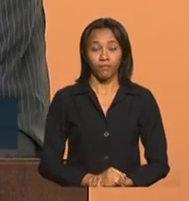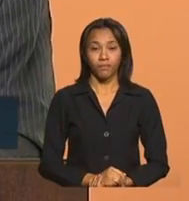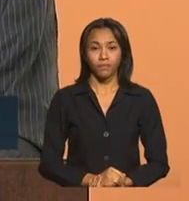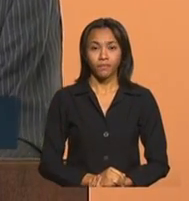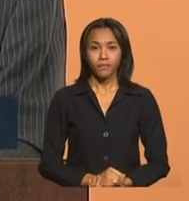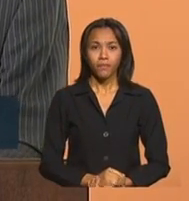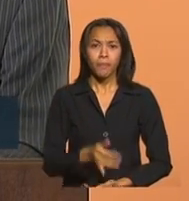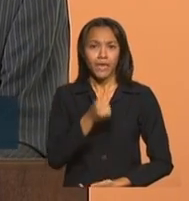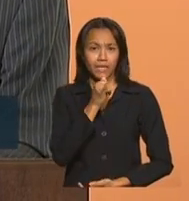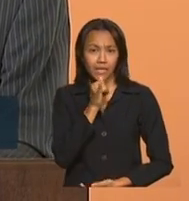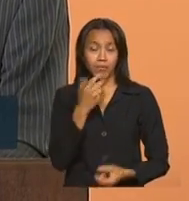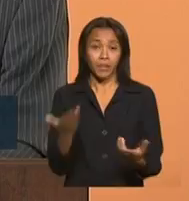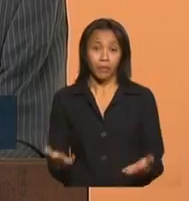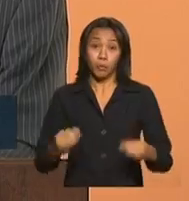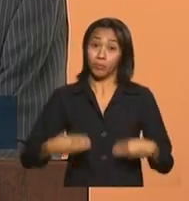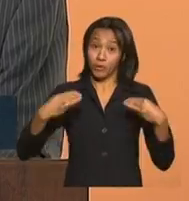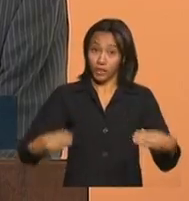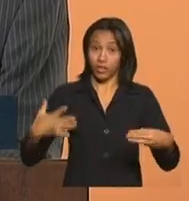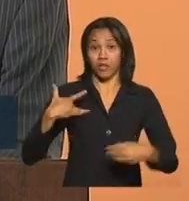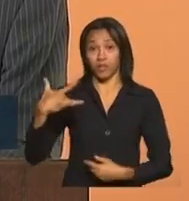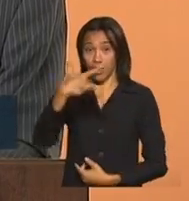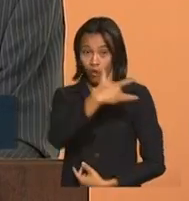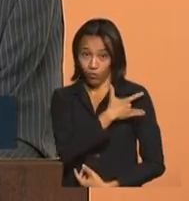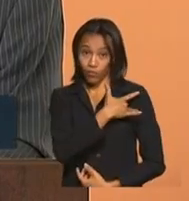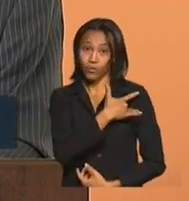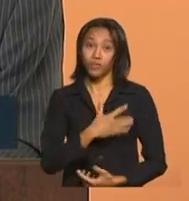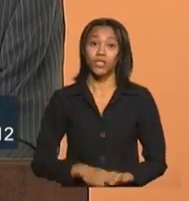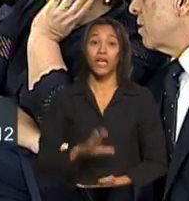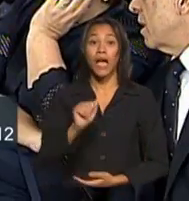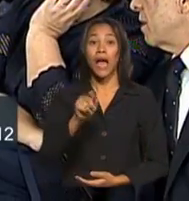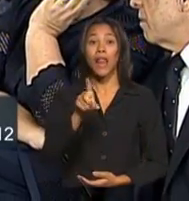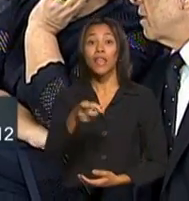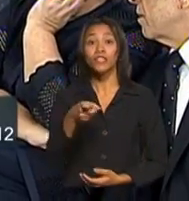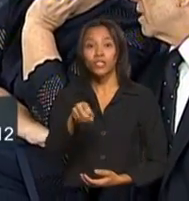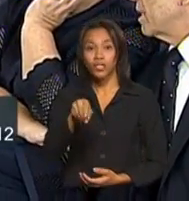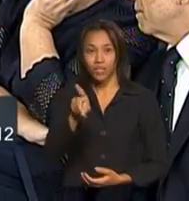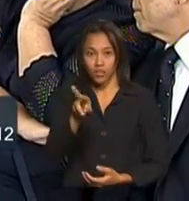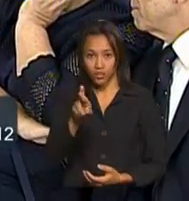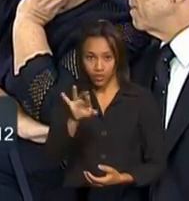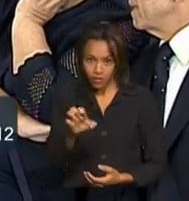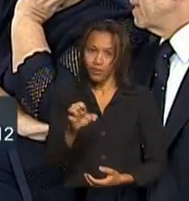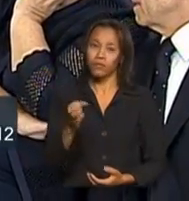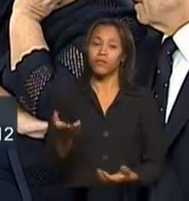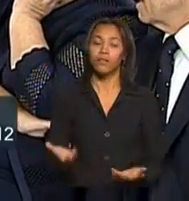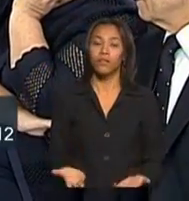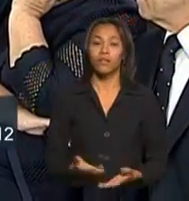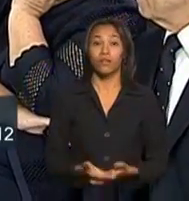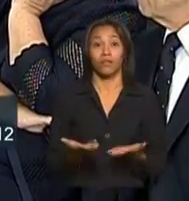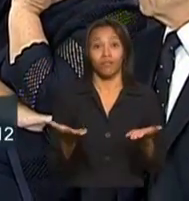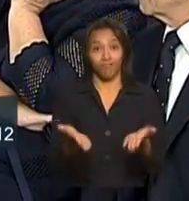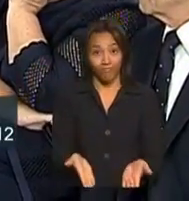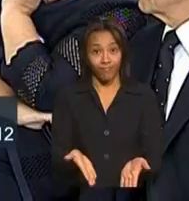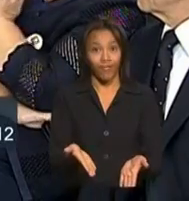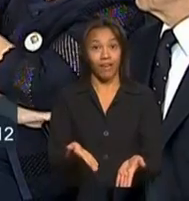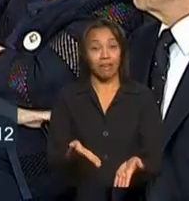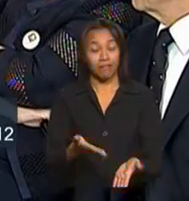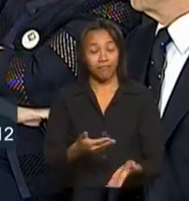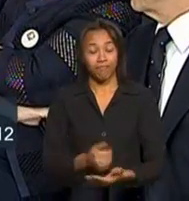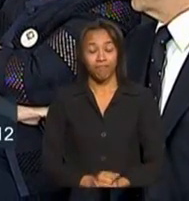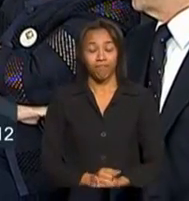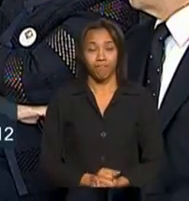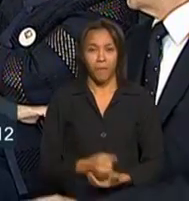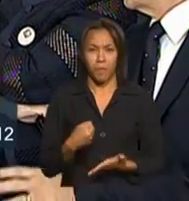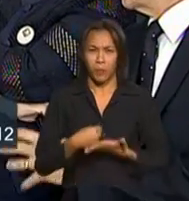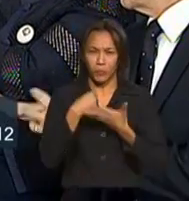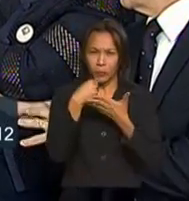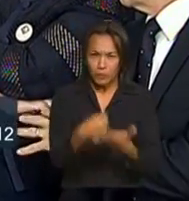a exemplo do Ministério da Saúde, nosso ministro Alexandre Padilha, que está totalmente envolvido